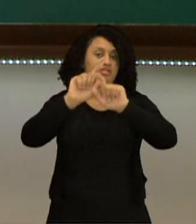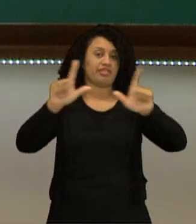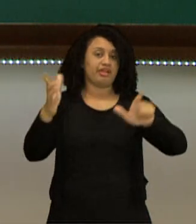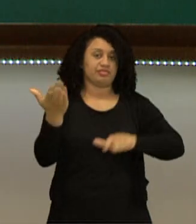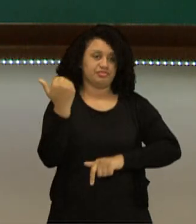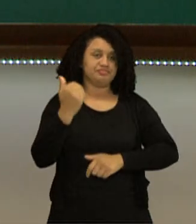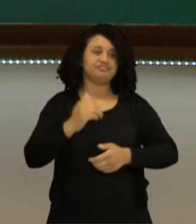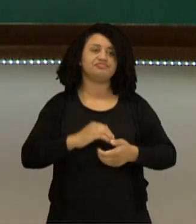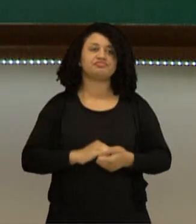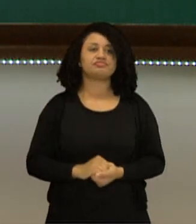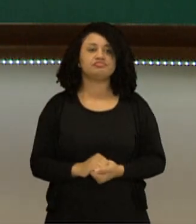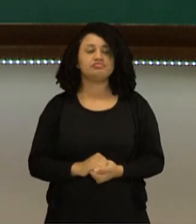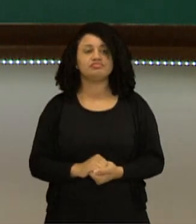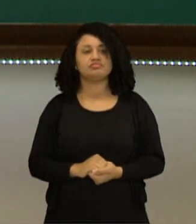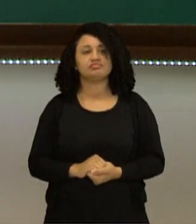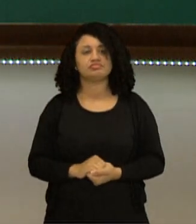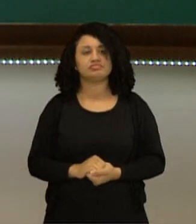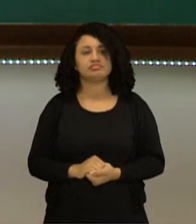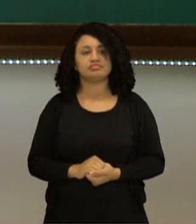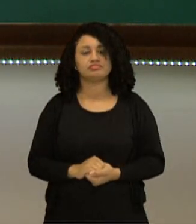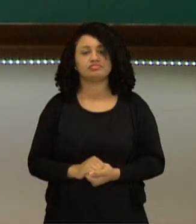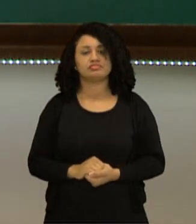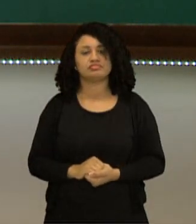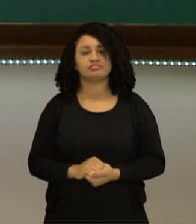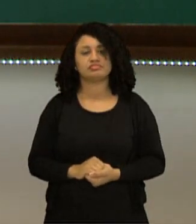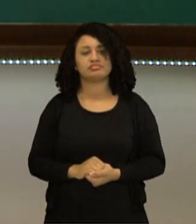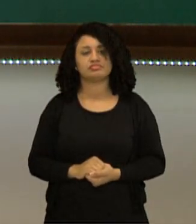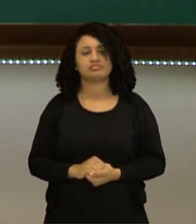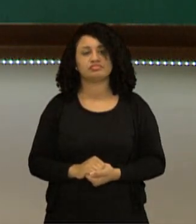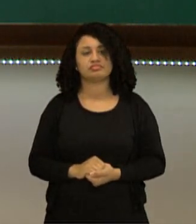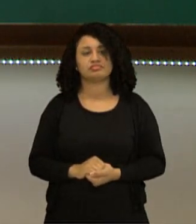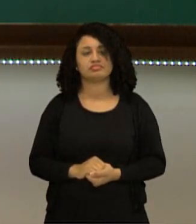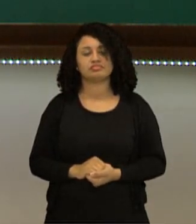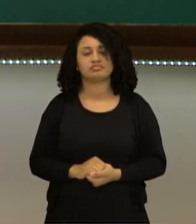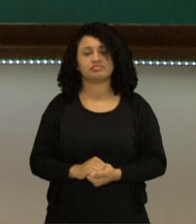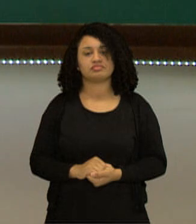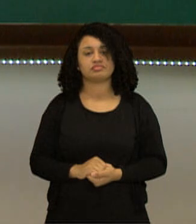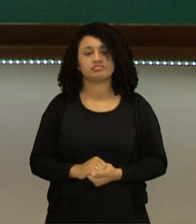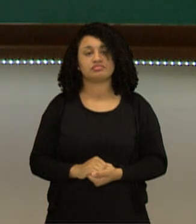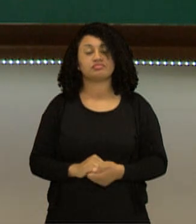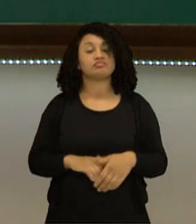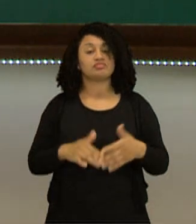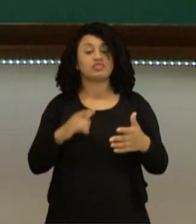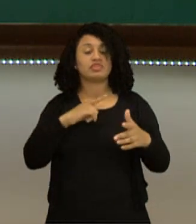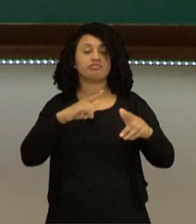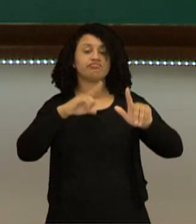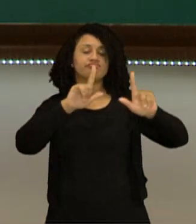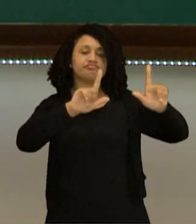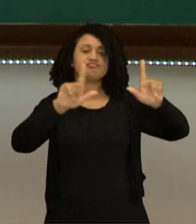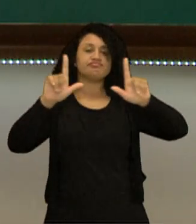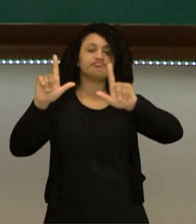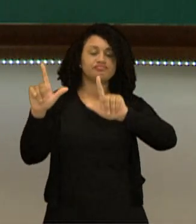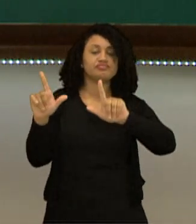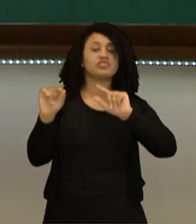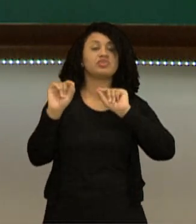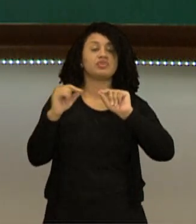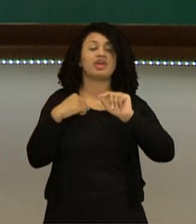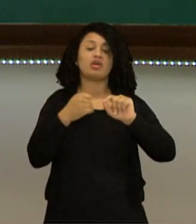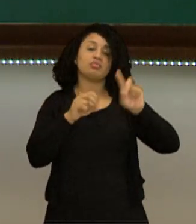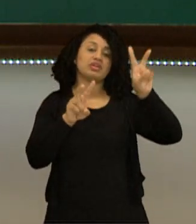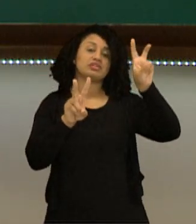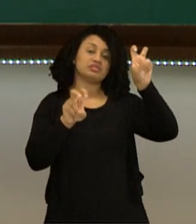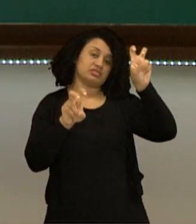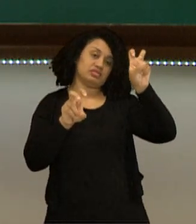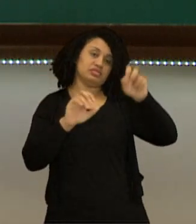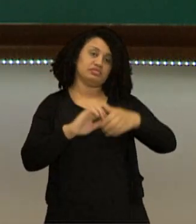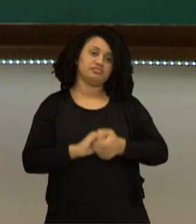go! Find the object pronouns in the quotes. Então aqui a gente tem as quotes, são as citações.